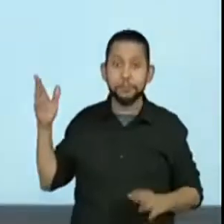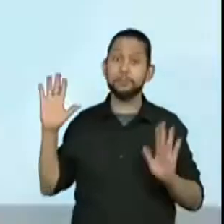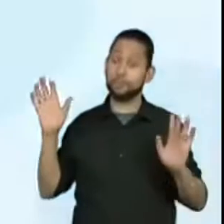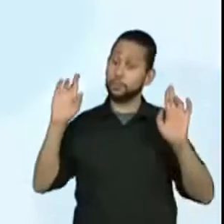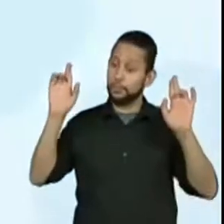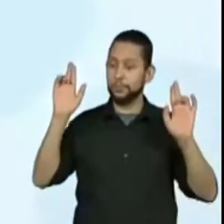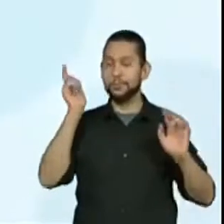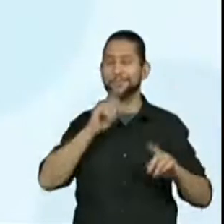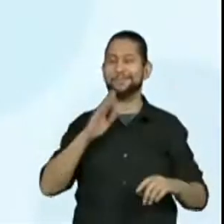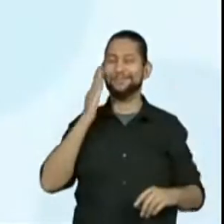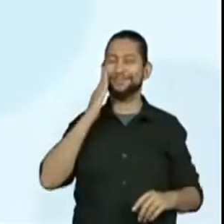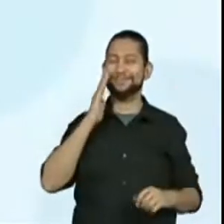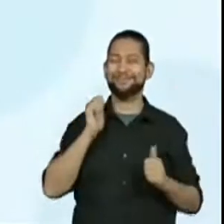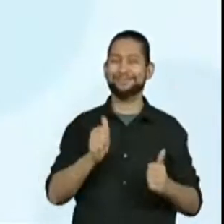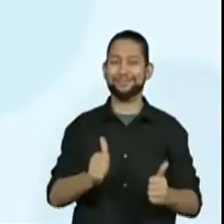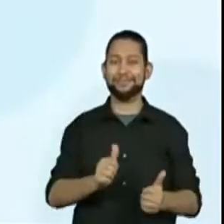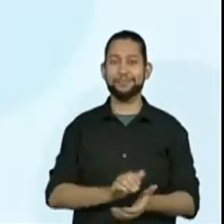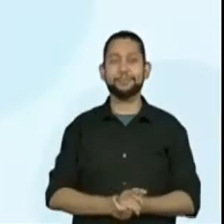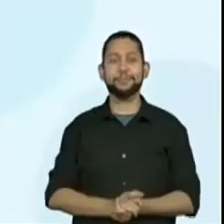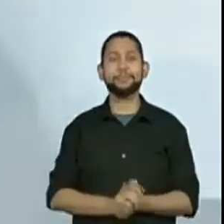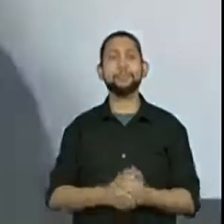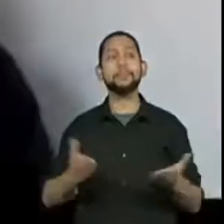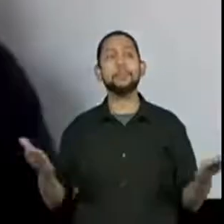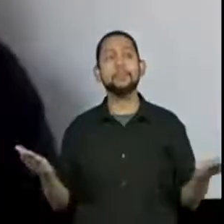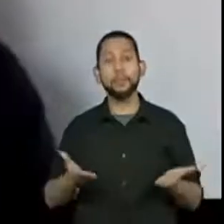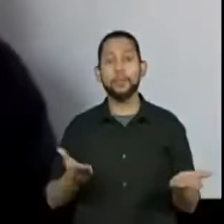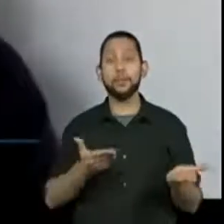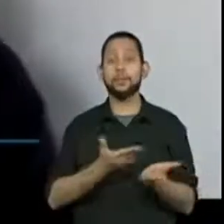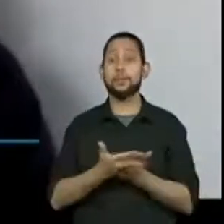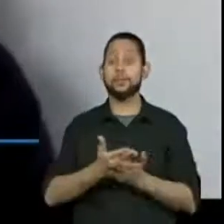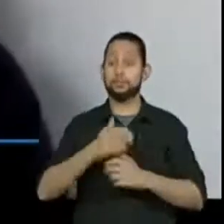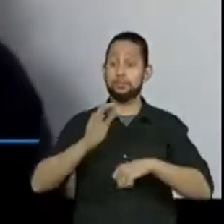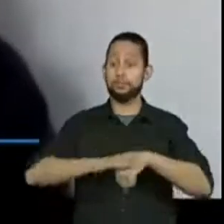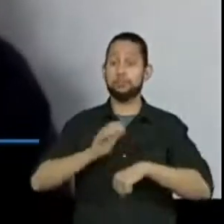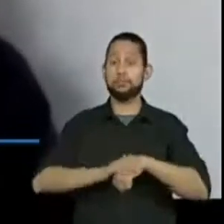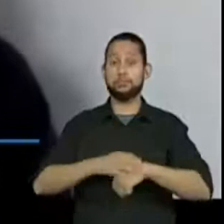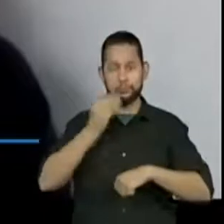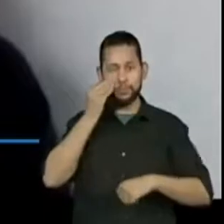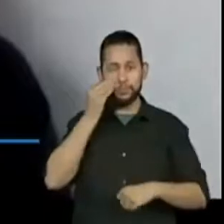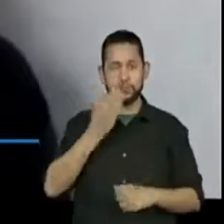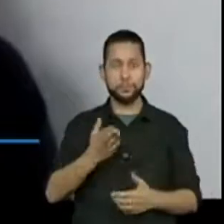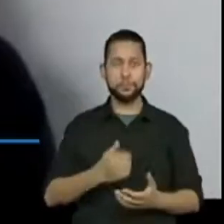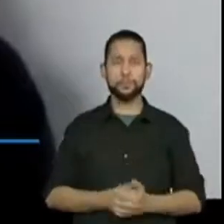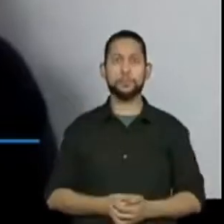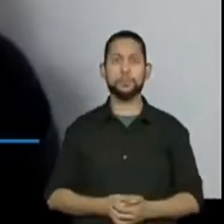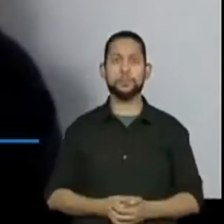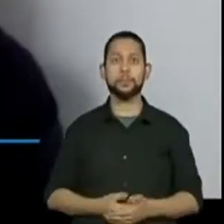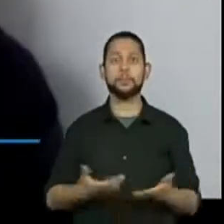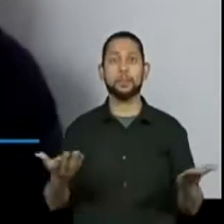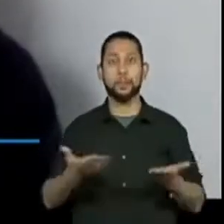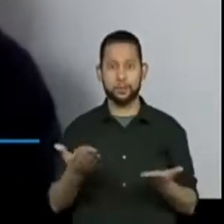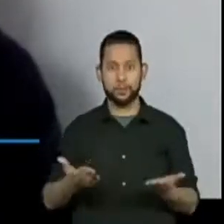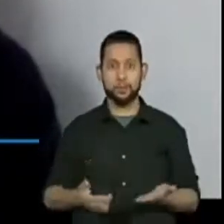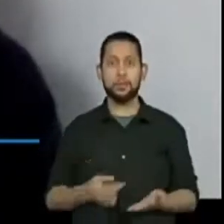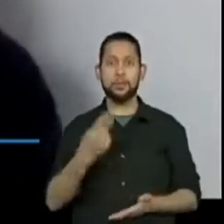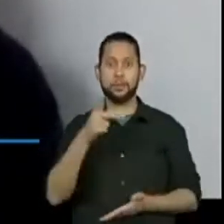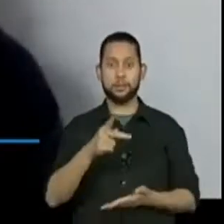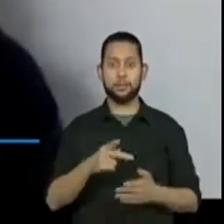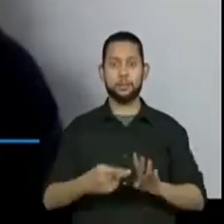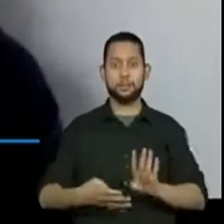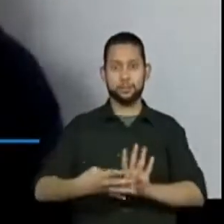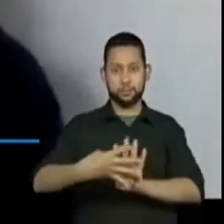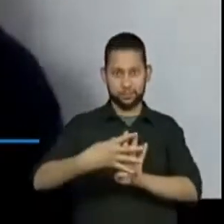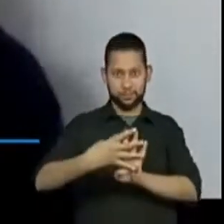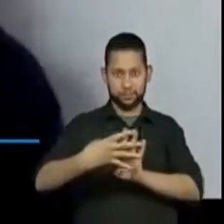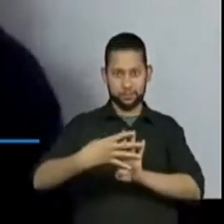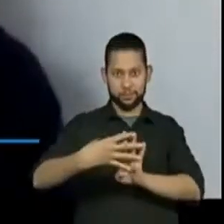Espero que sim. Agora chegou a hora do mão na massa. Peguem aí a sua malha quadriculada